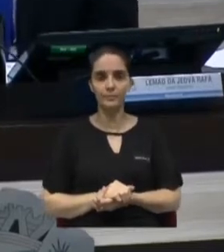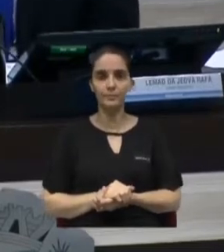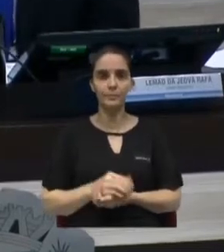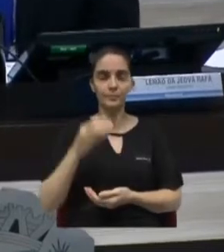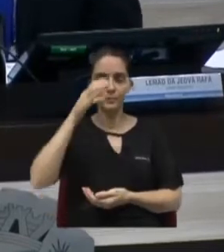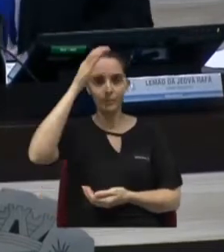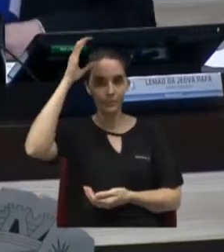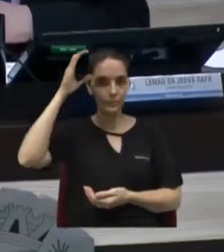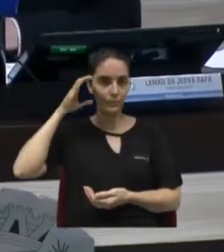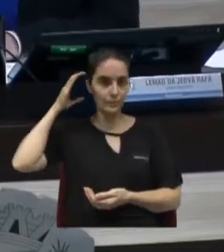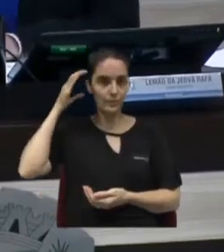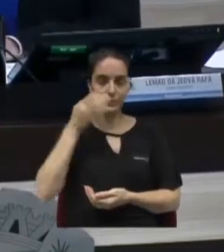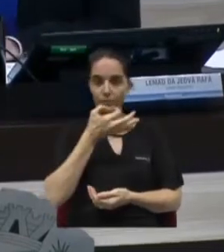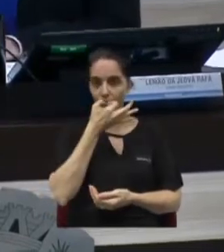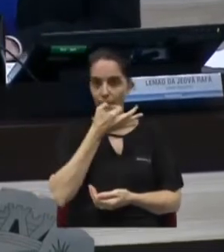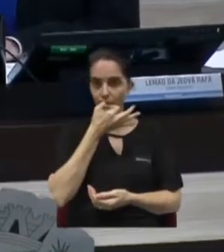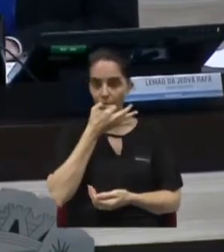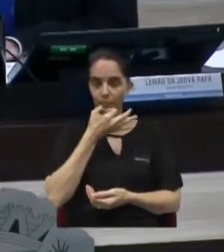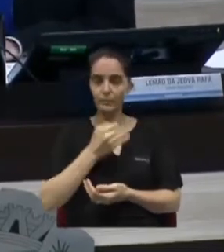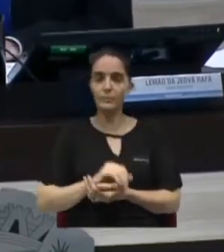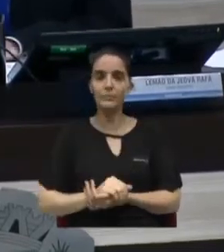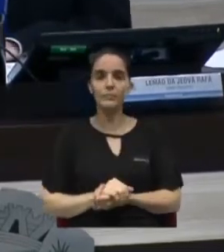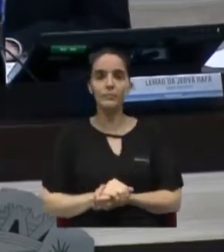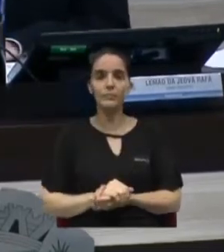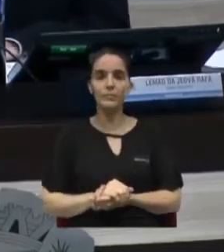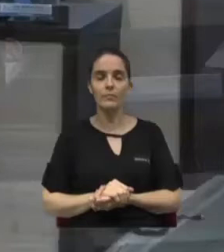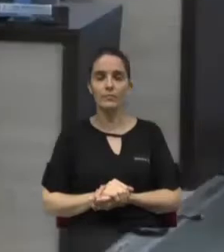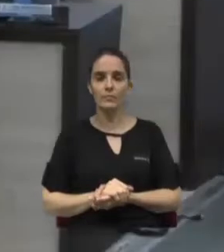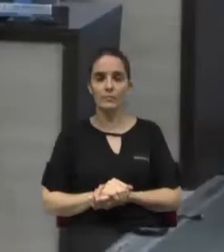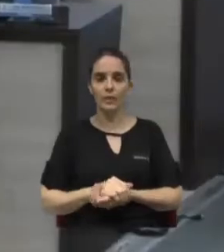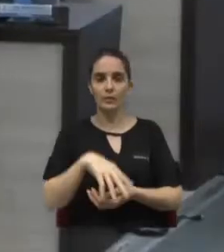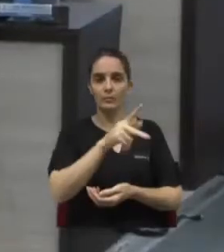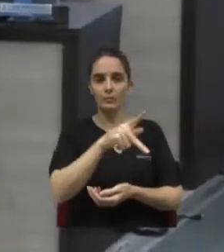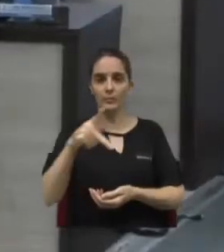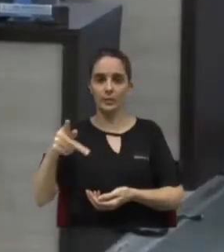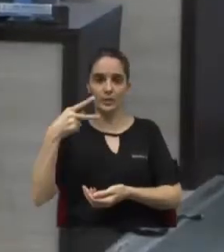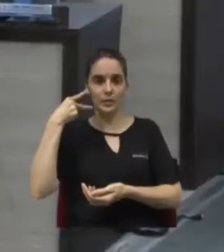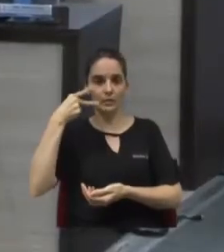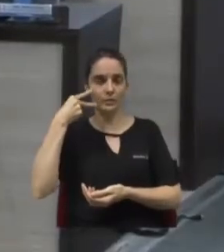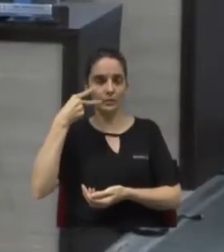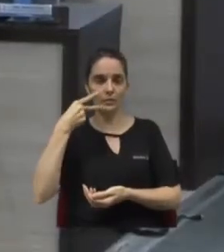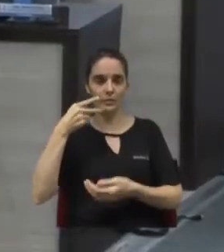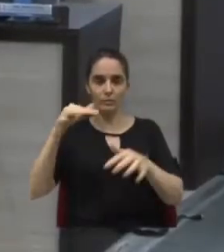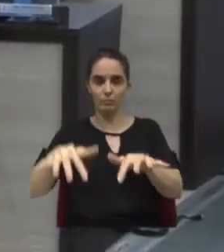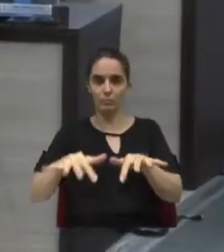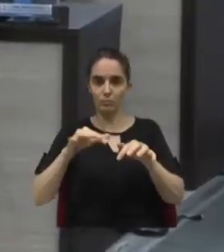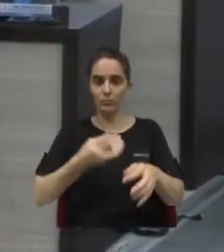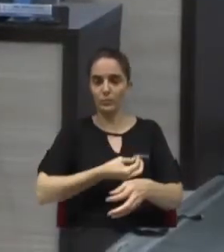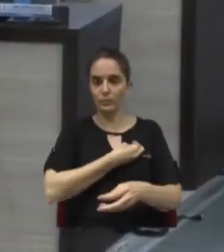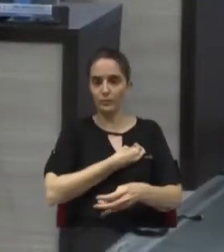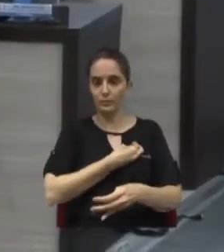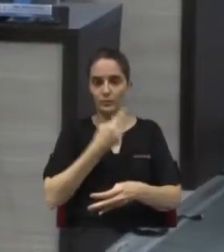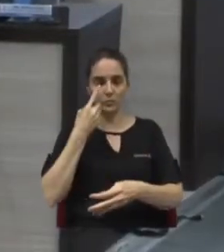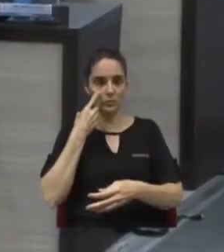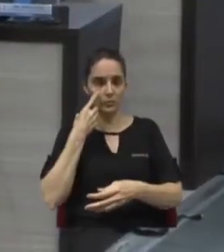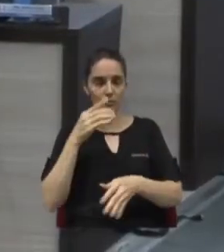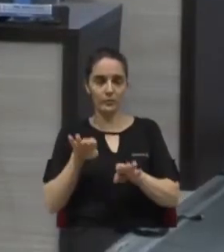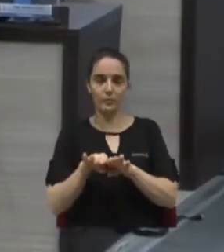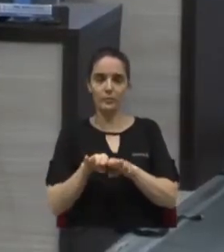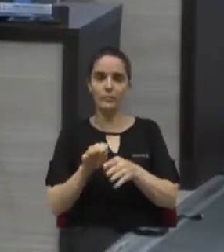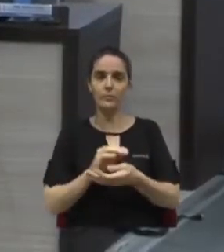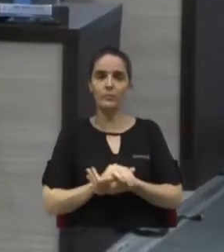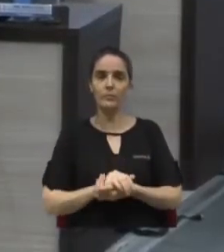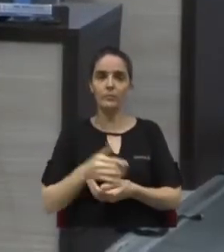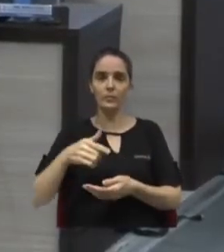requerimento 84/19, vereadora Carolina Pontes. Excelentíssimo presidente, nobres pares, público que nos acompanha. Antes de